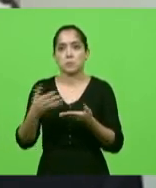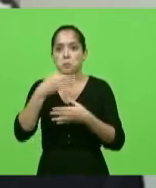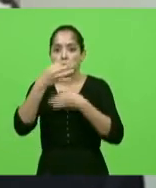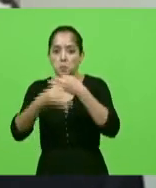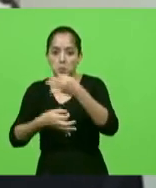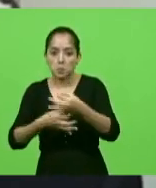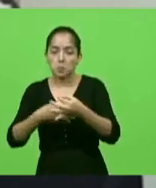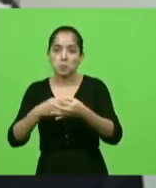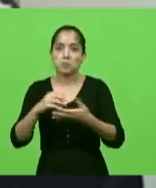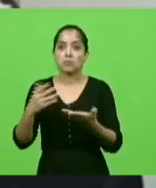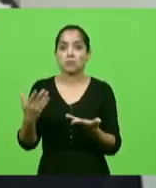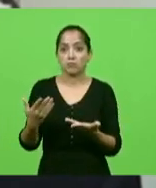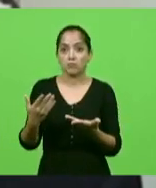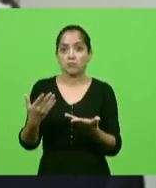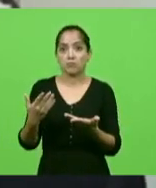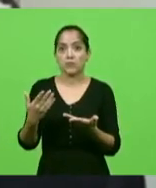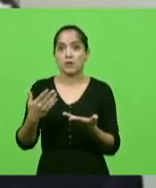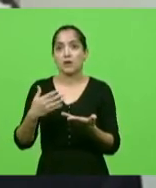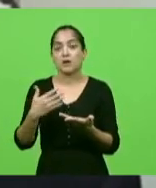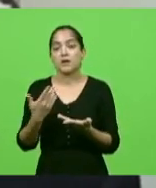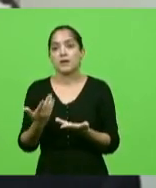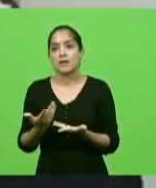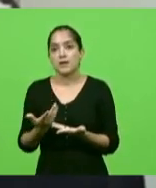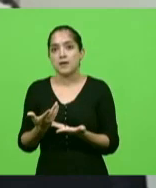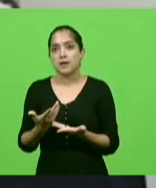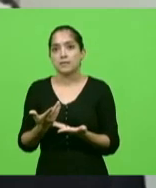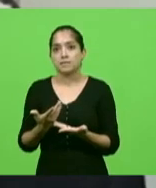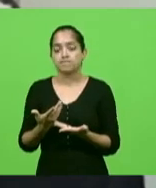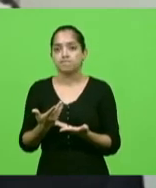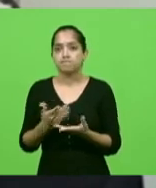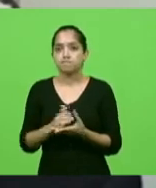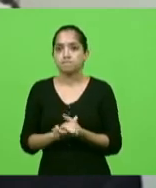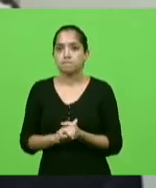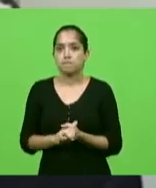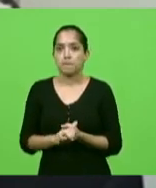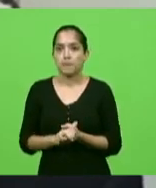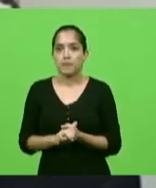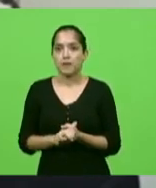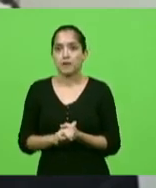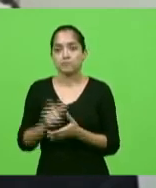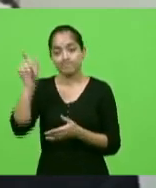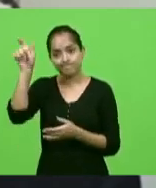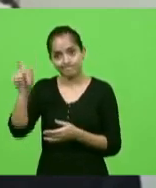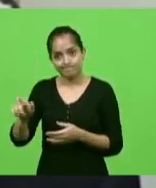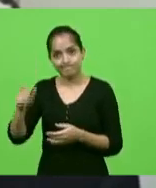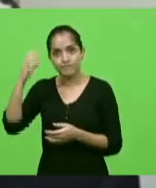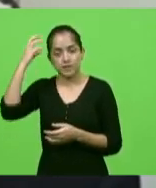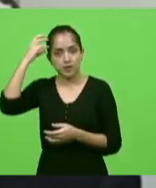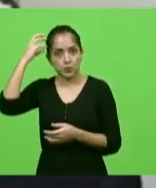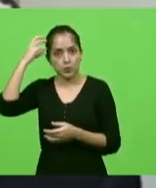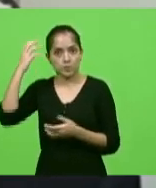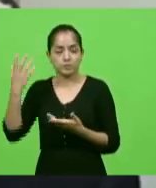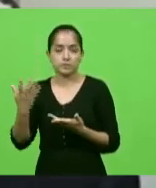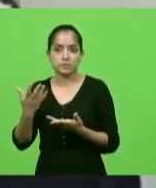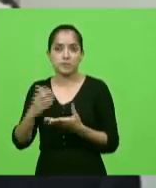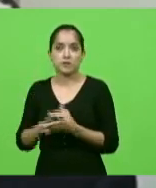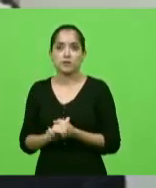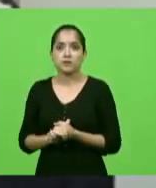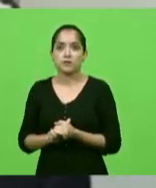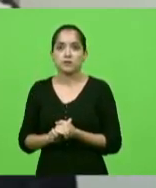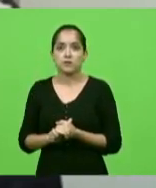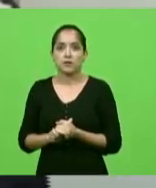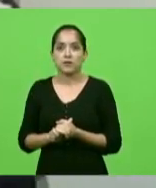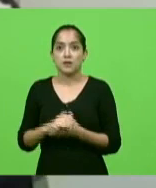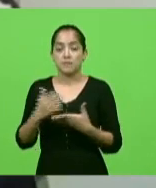palpites ou suposições é por demais pesar a espada sobre a cabeça do governador mesmo assim